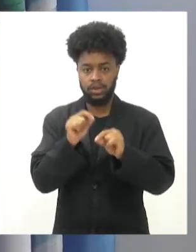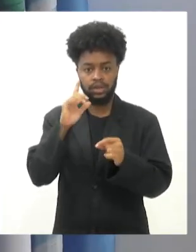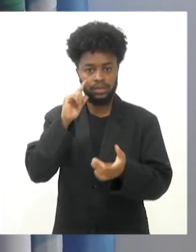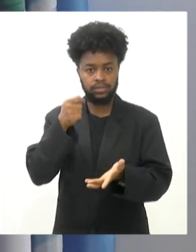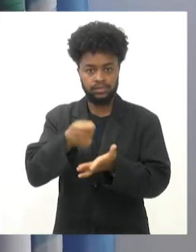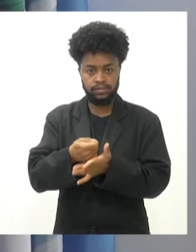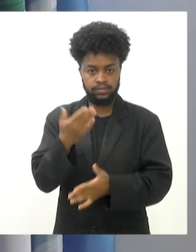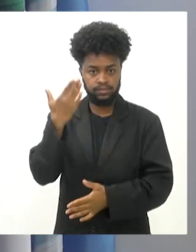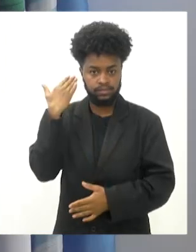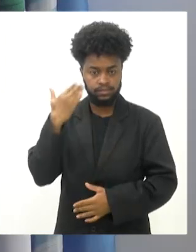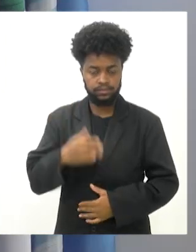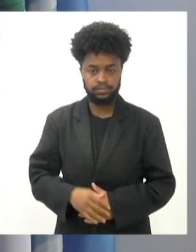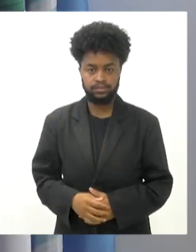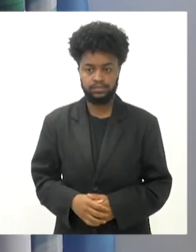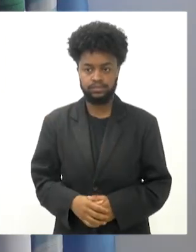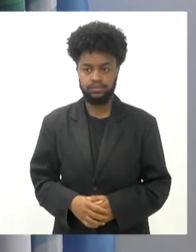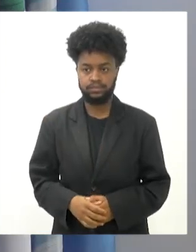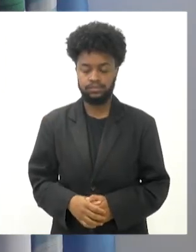na sessão anterior.